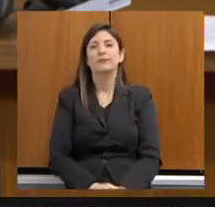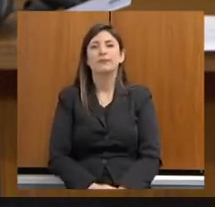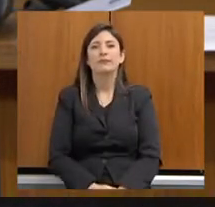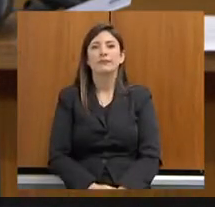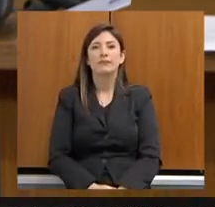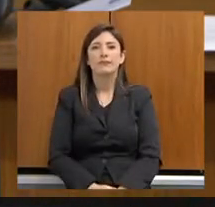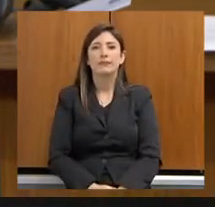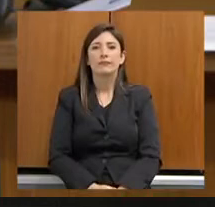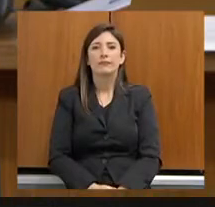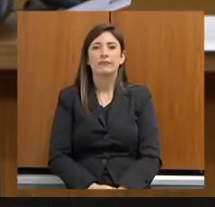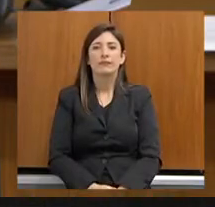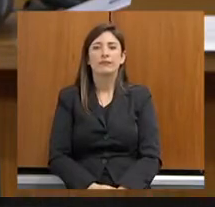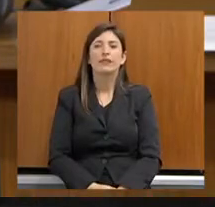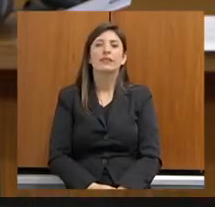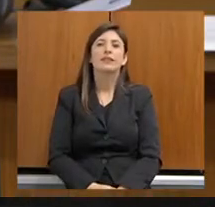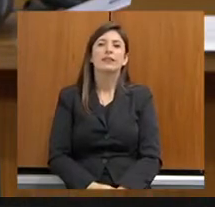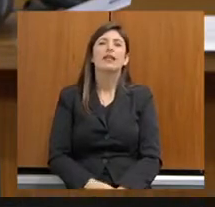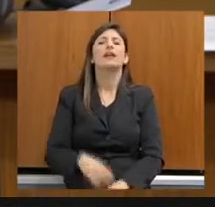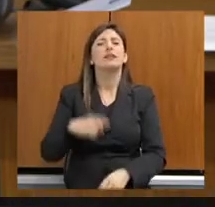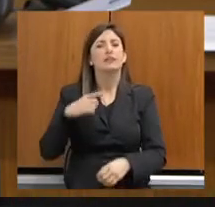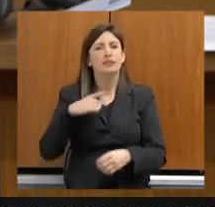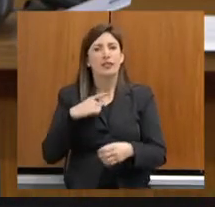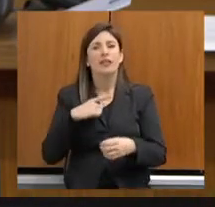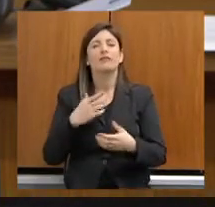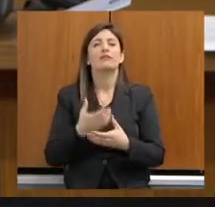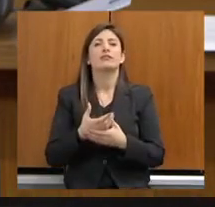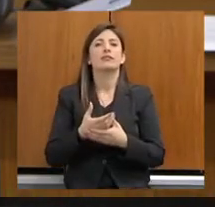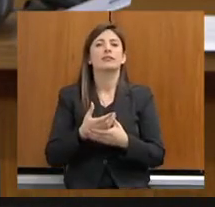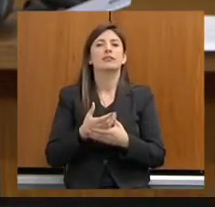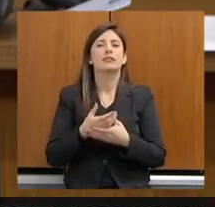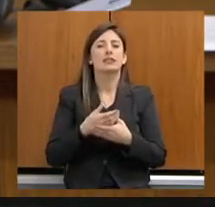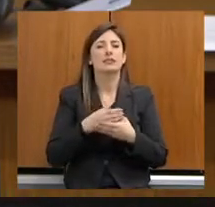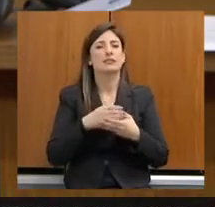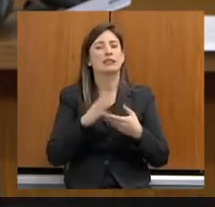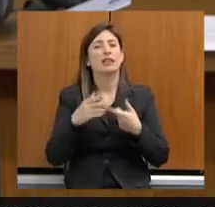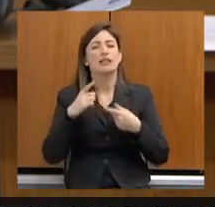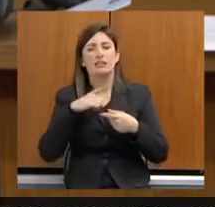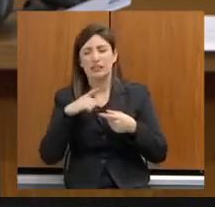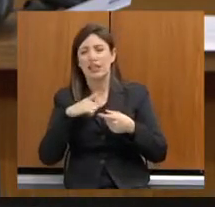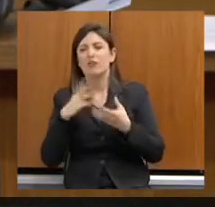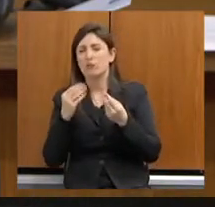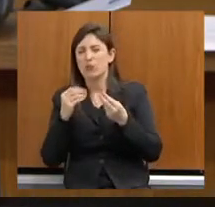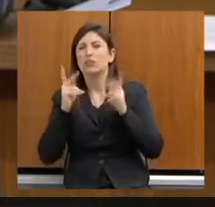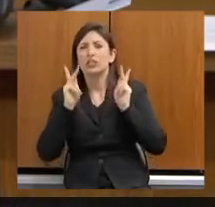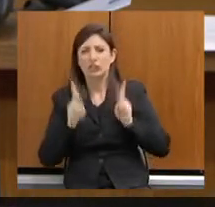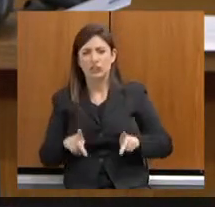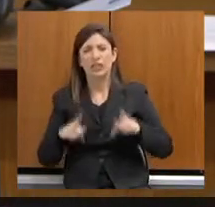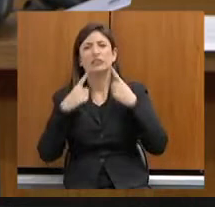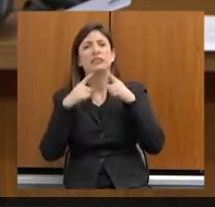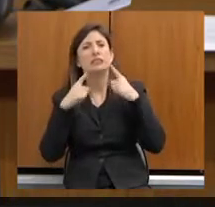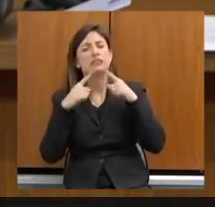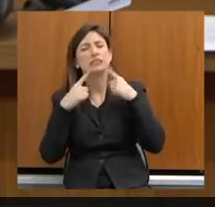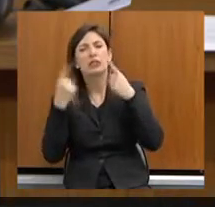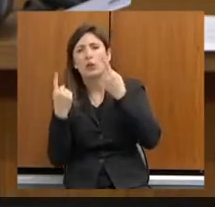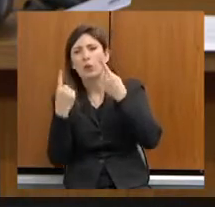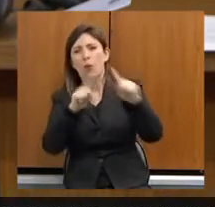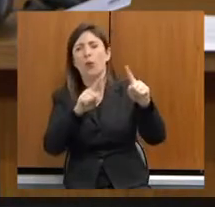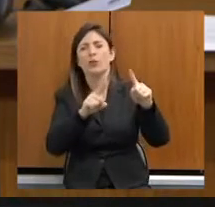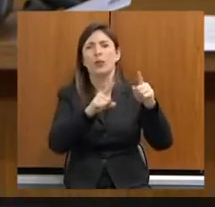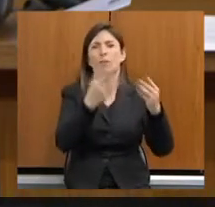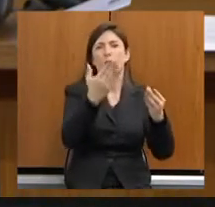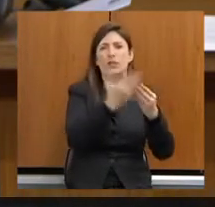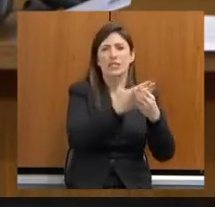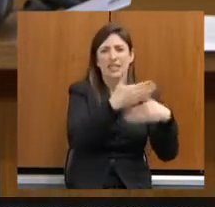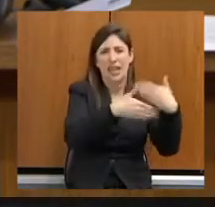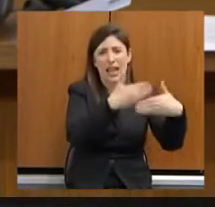movimento muito sério contra processos em que a gente tivesse nem oportunidade de concluir